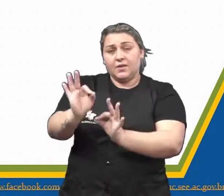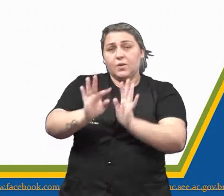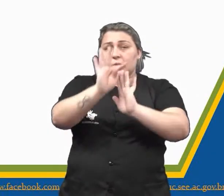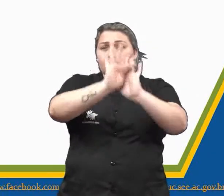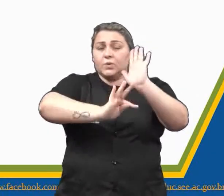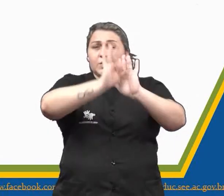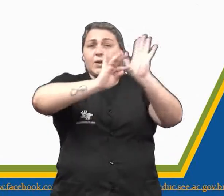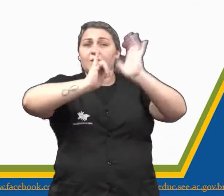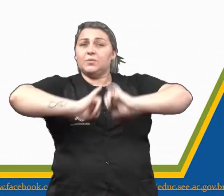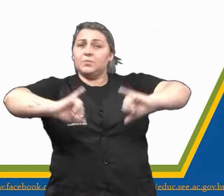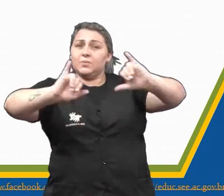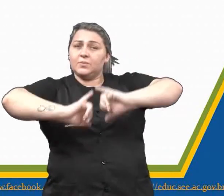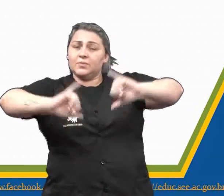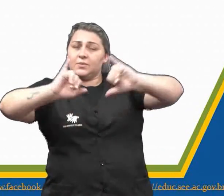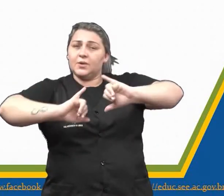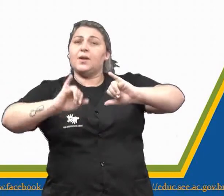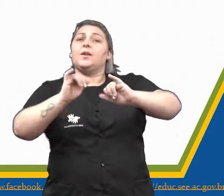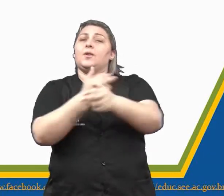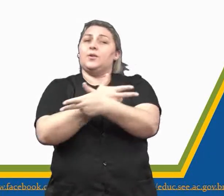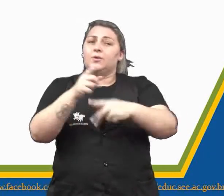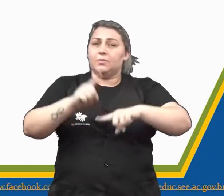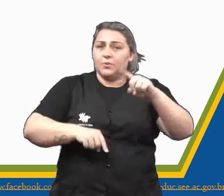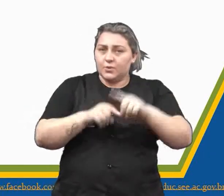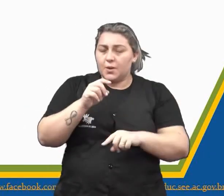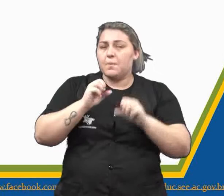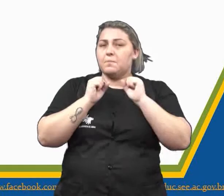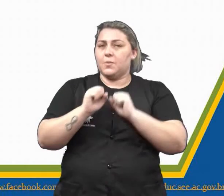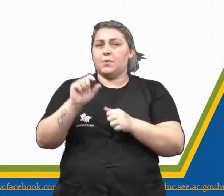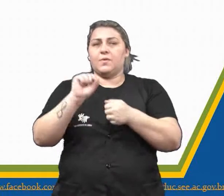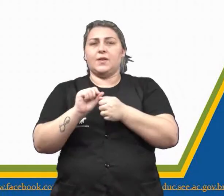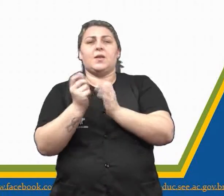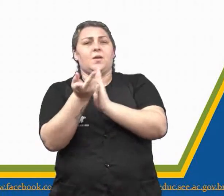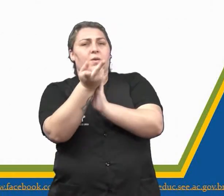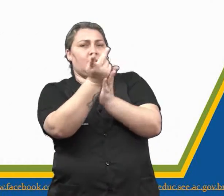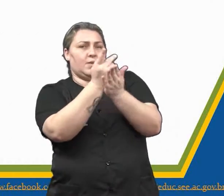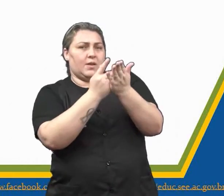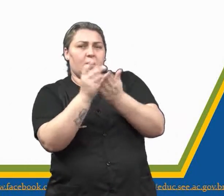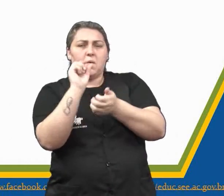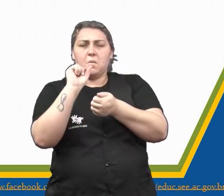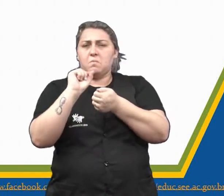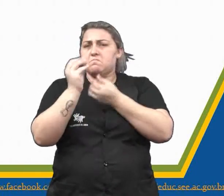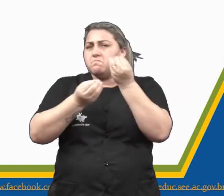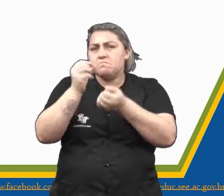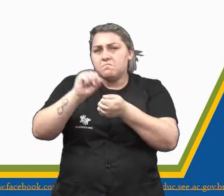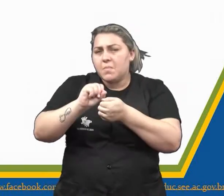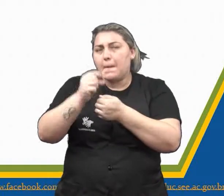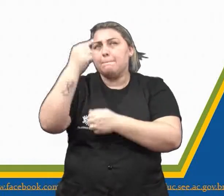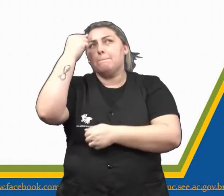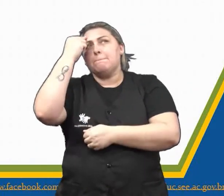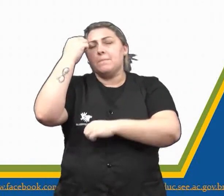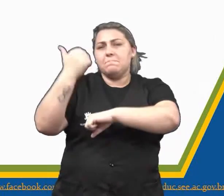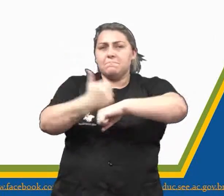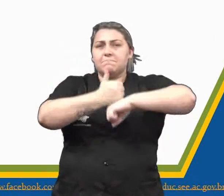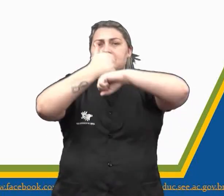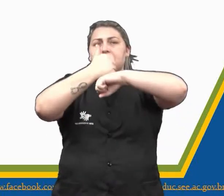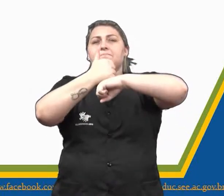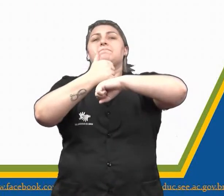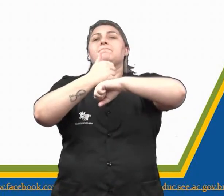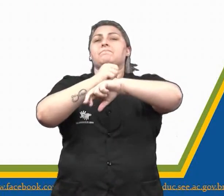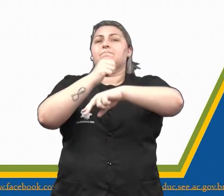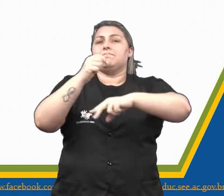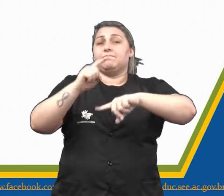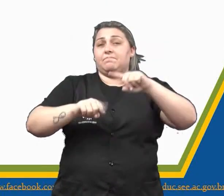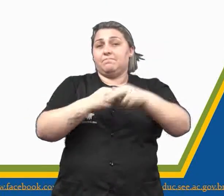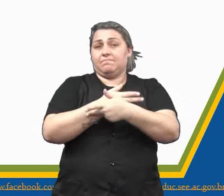texto publicitário sobre esse seu produto. Então vocês podem fazer um desenho de como o produto seria, pense nas qualidades desse produto